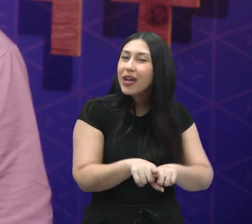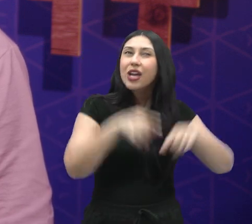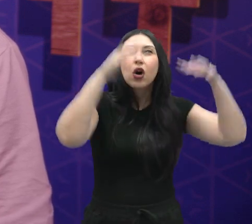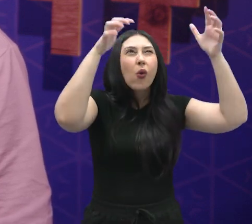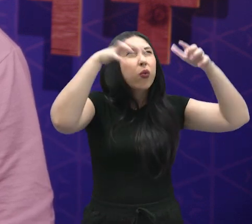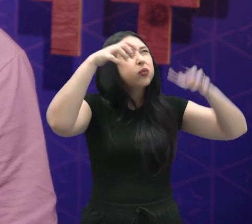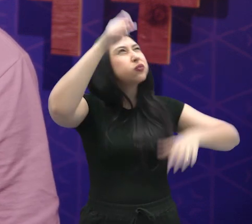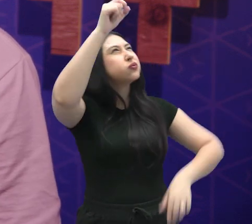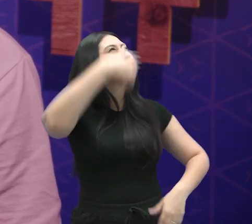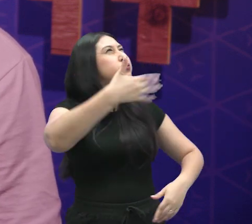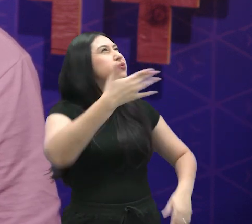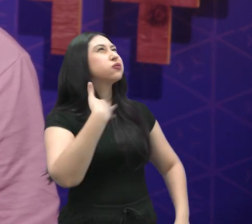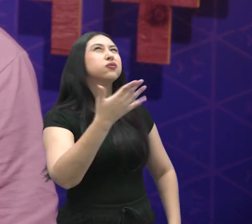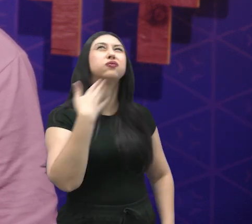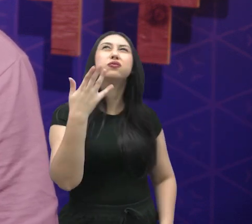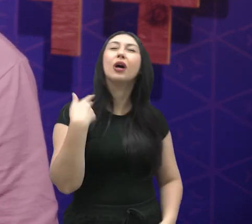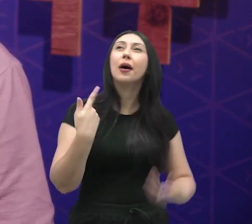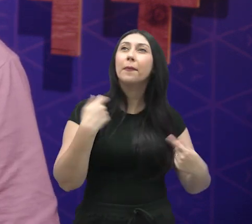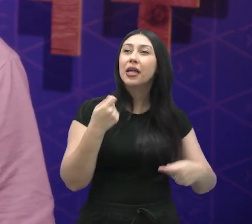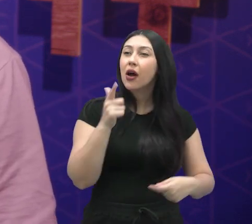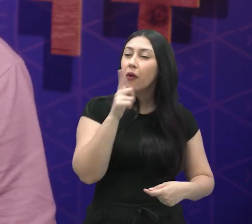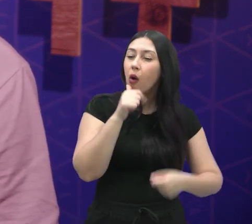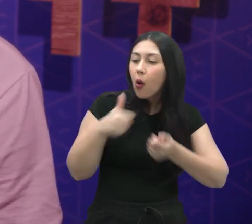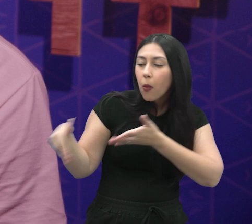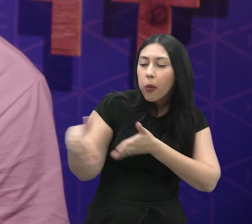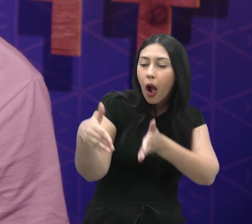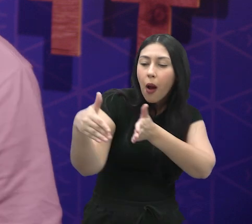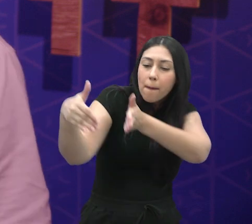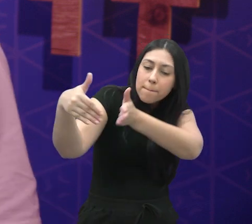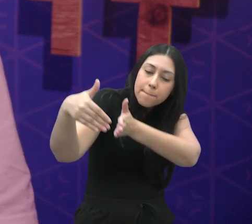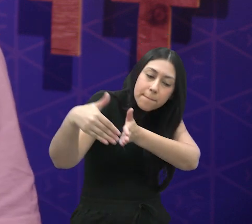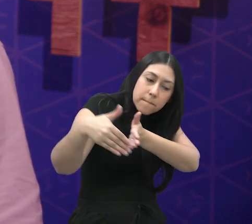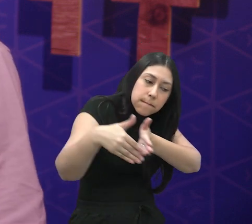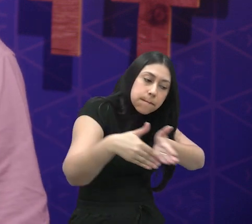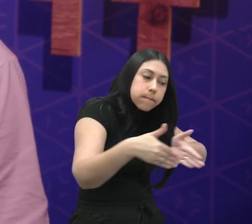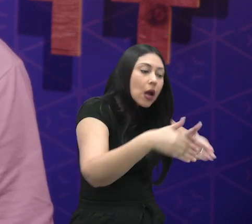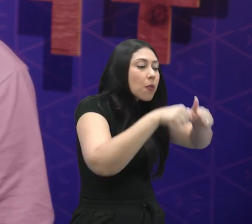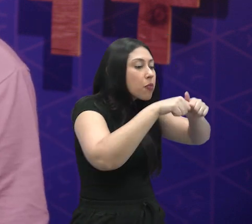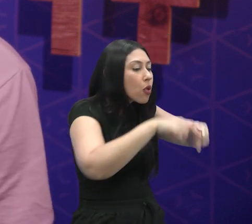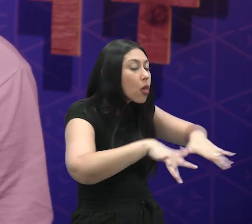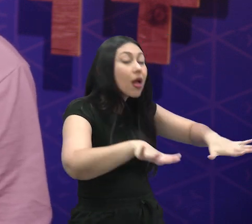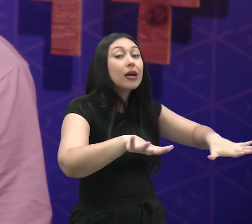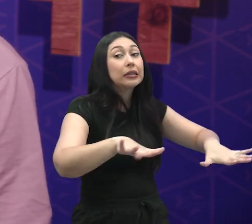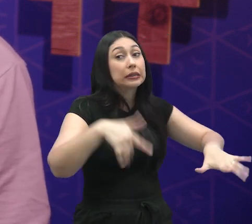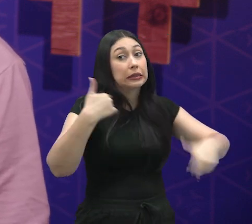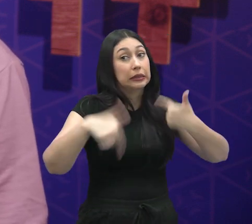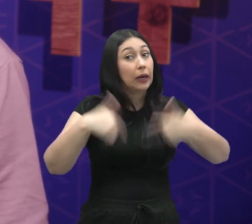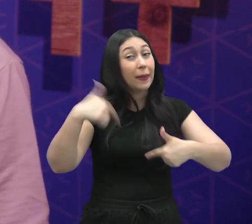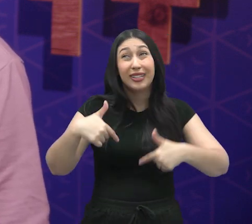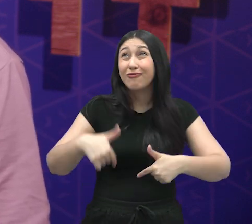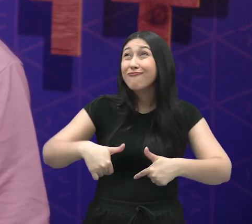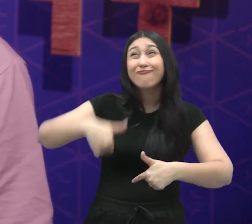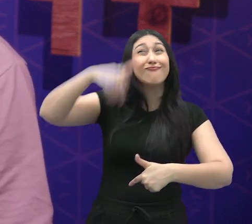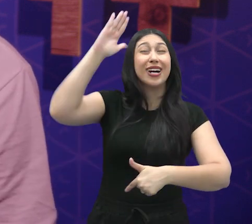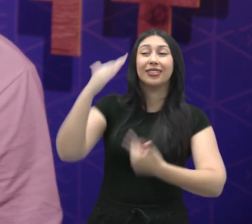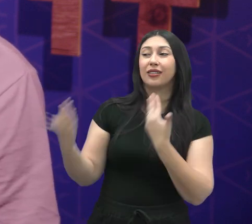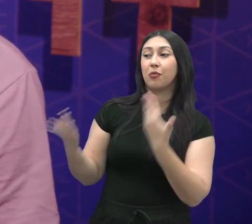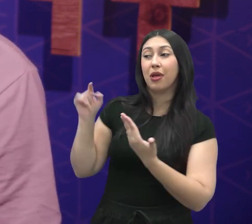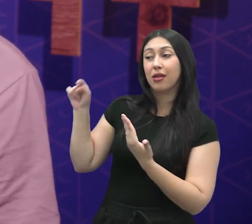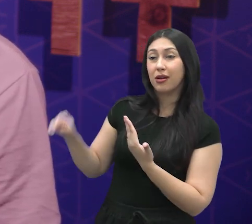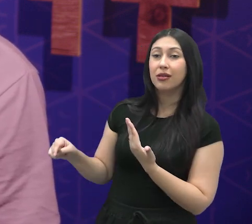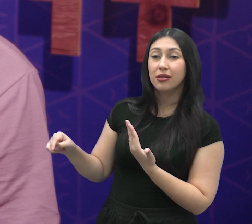com chuva, sol, calor e tal, tinha que desviar os rios para irrigação e tal, então tinha muito mais trabalho do